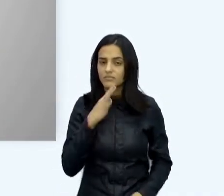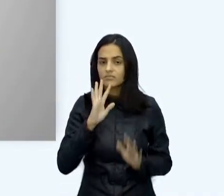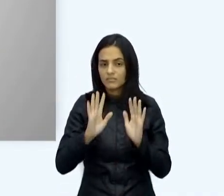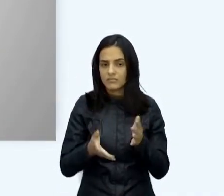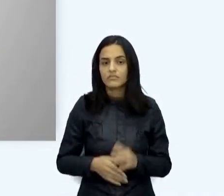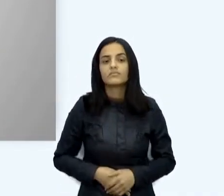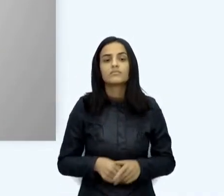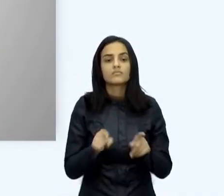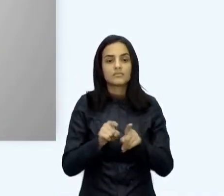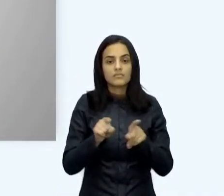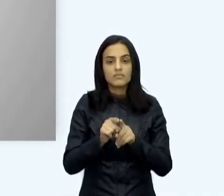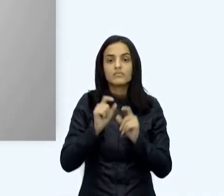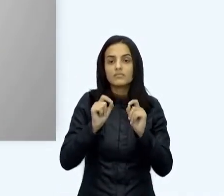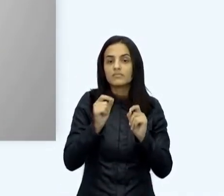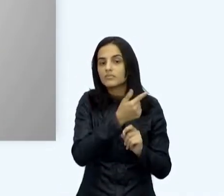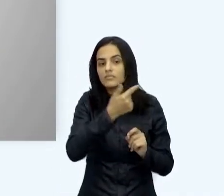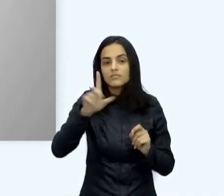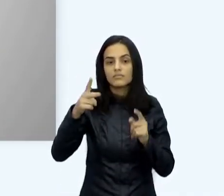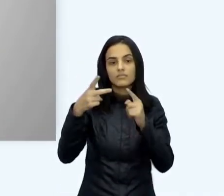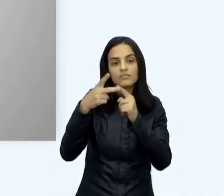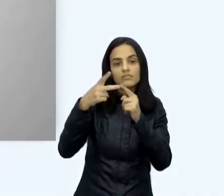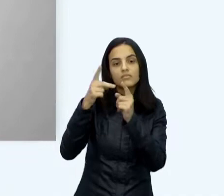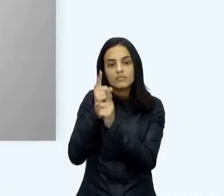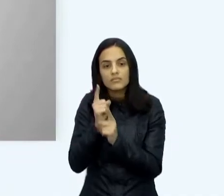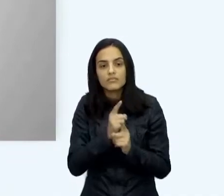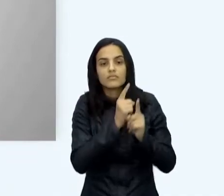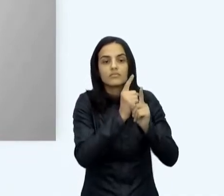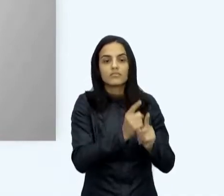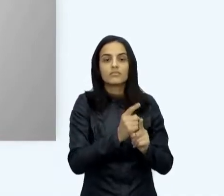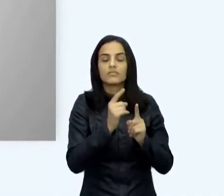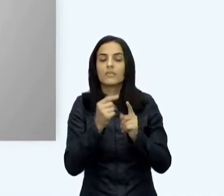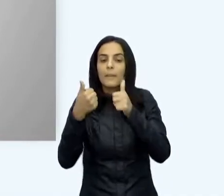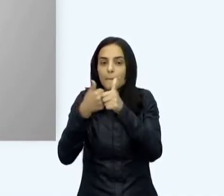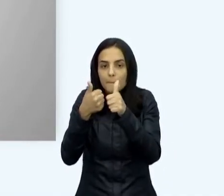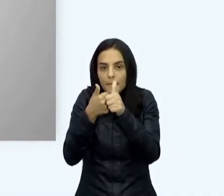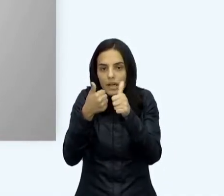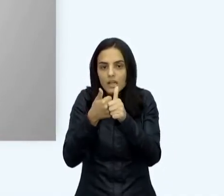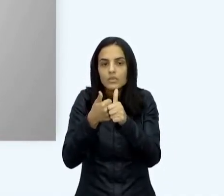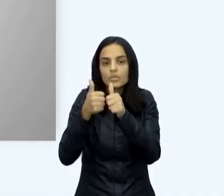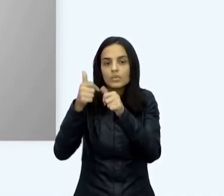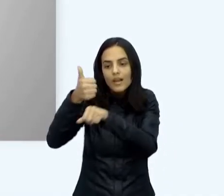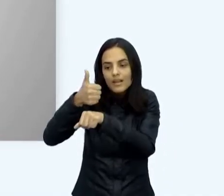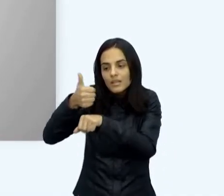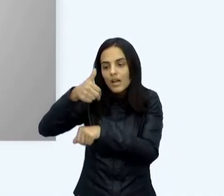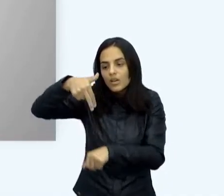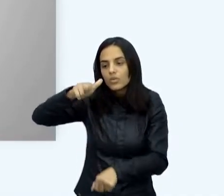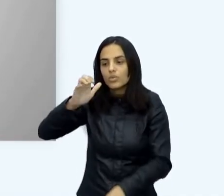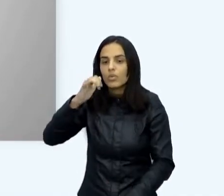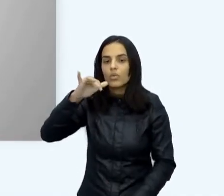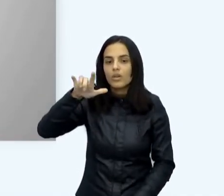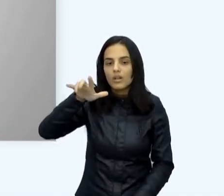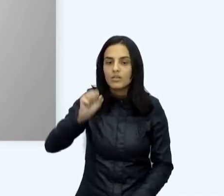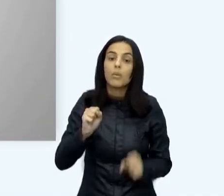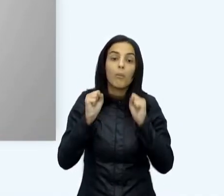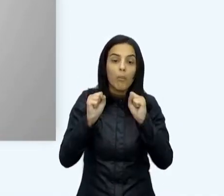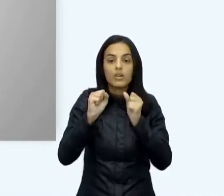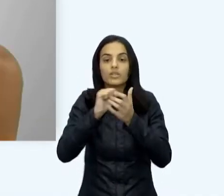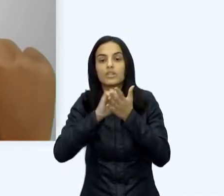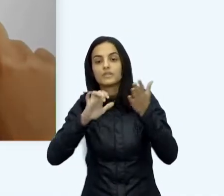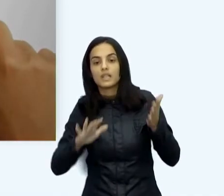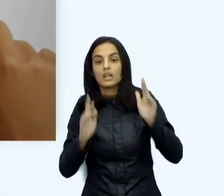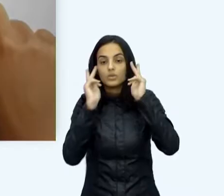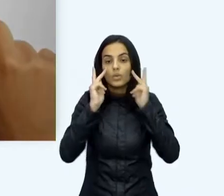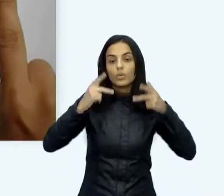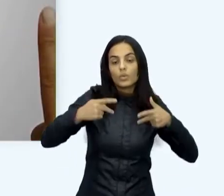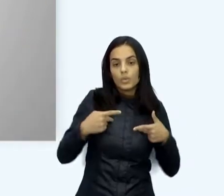As zonas de amortecimento localizam-se no entorno das áreas núcleo. Nelas, podem ser realizadas atividades